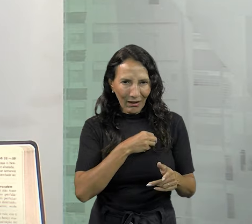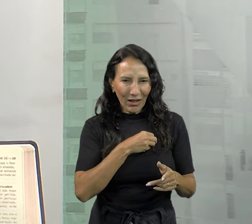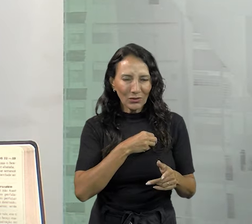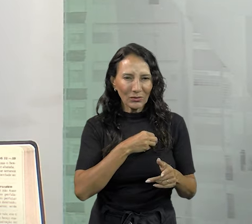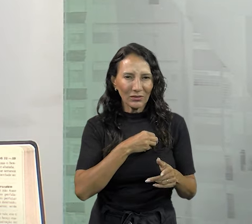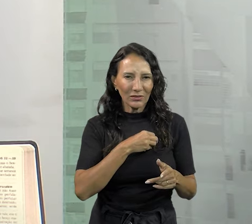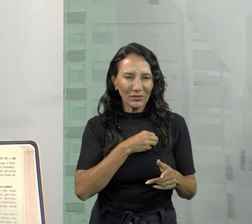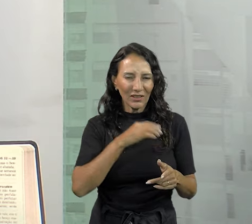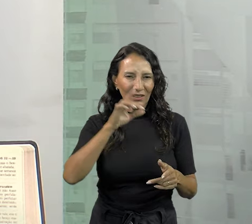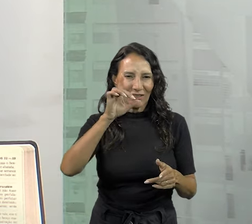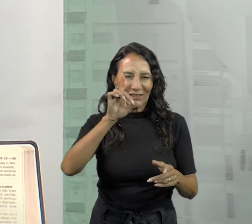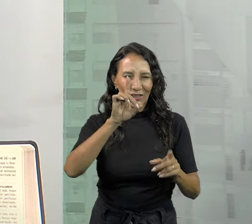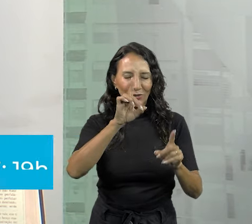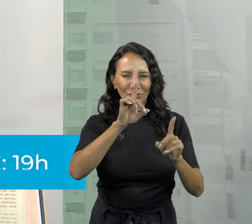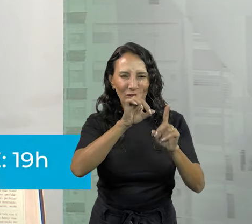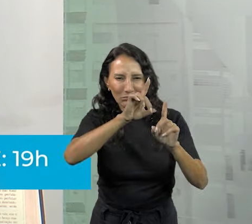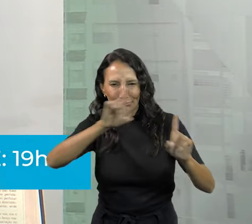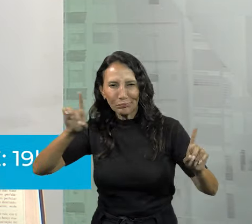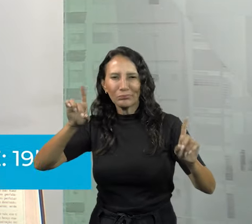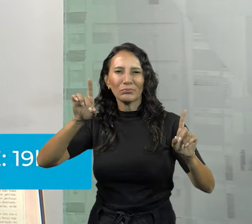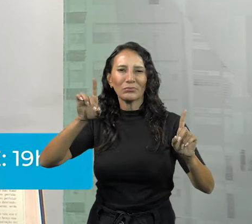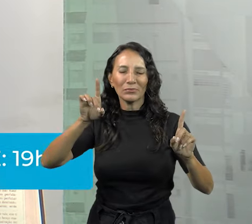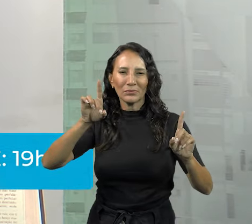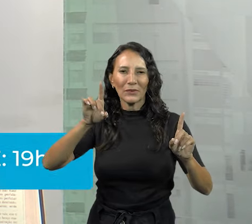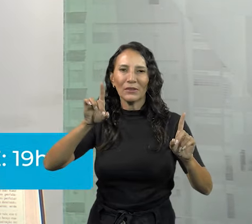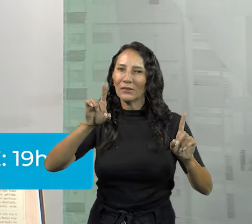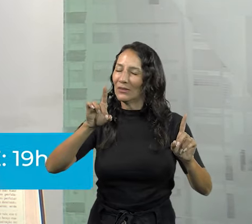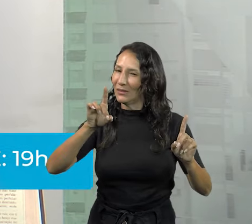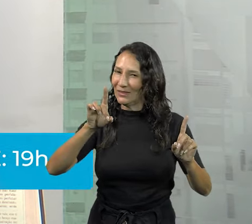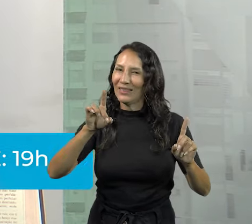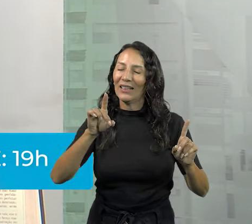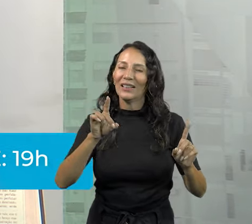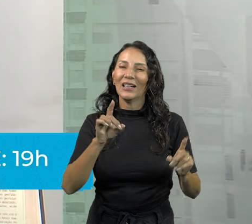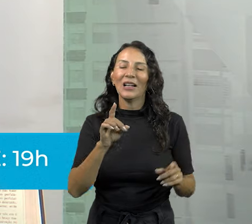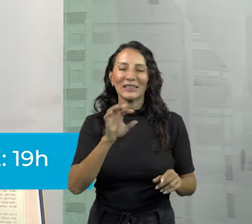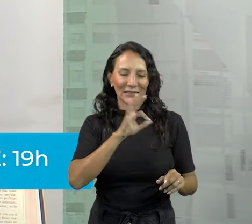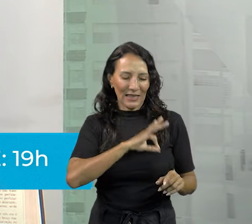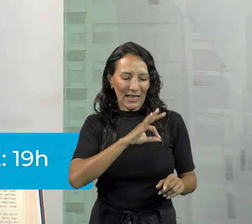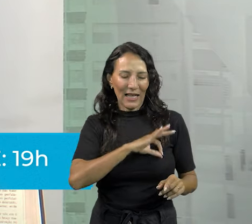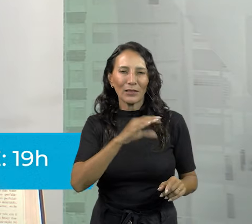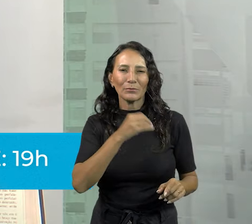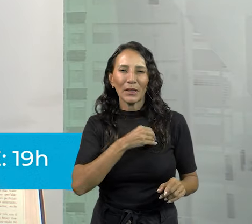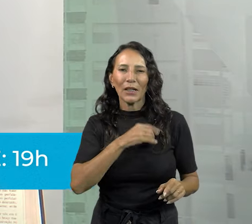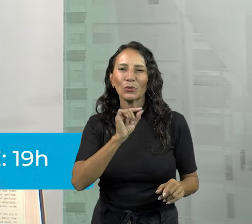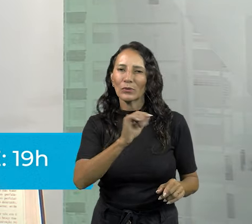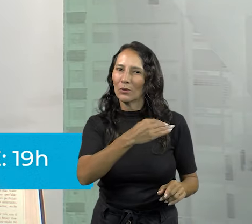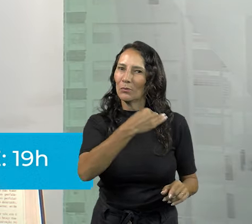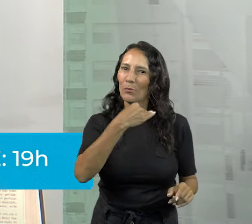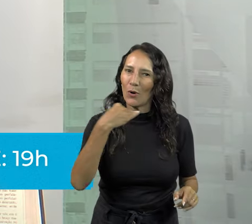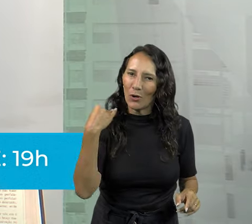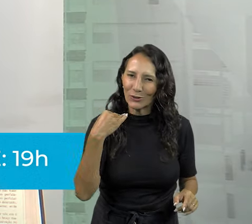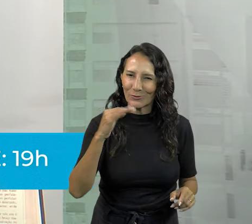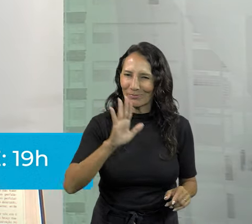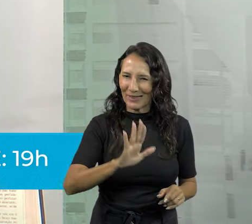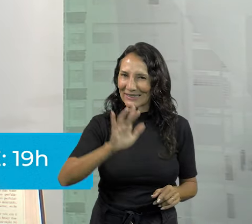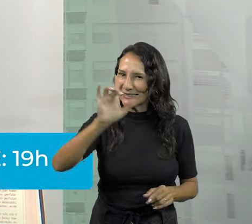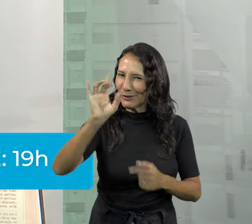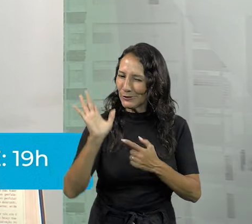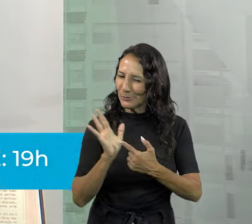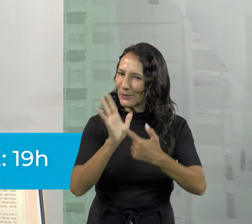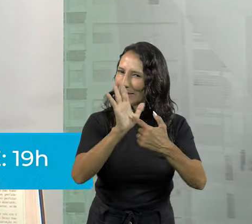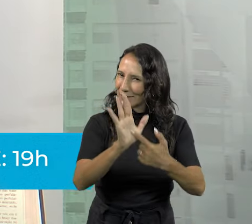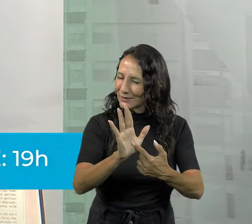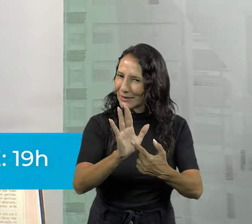morte, o salário do pecado é a morte. Mas Deus traz princípios fundamentais, princípios inegociáveis,